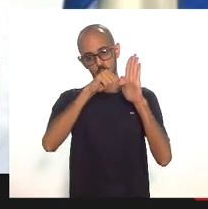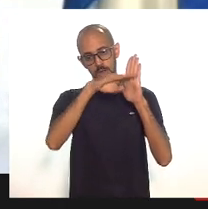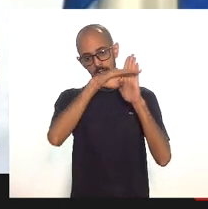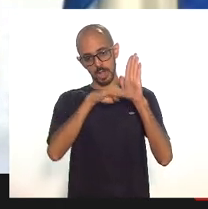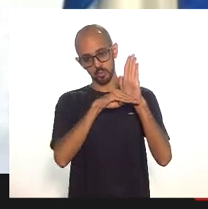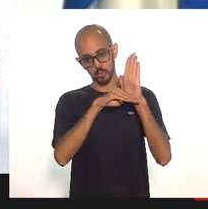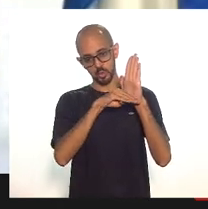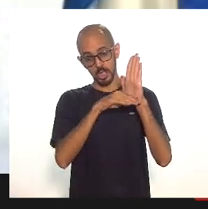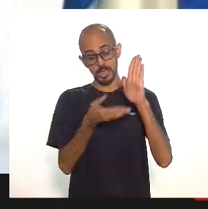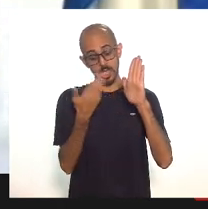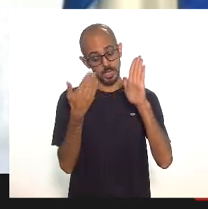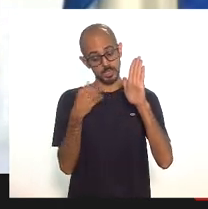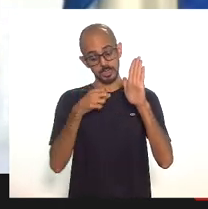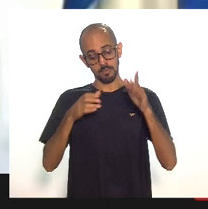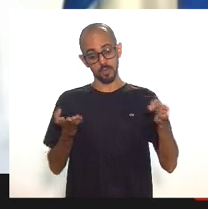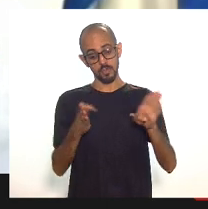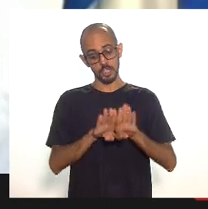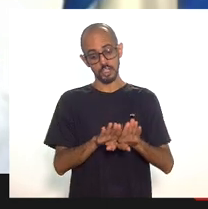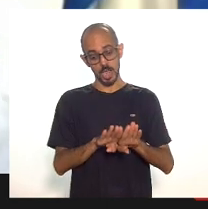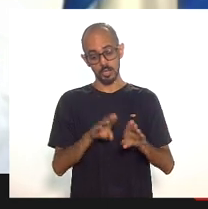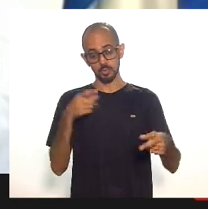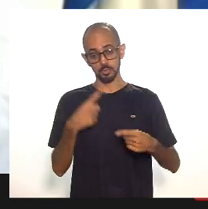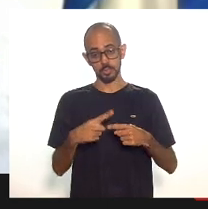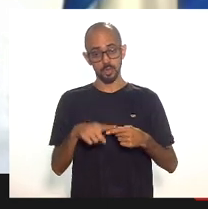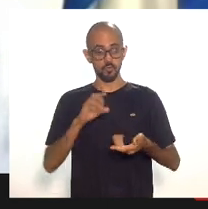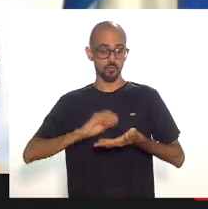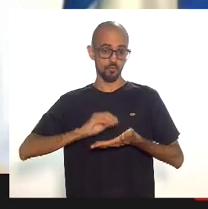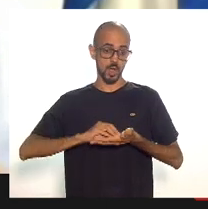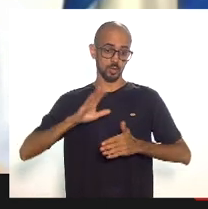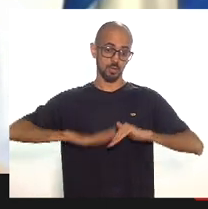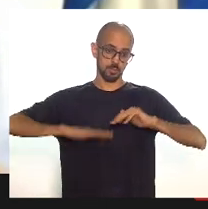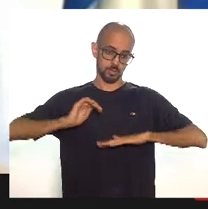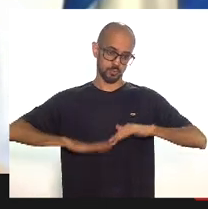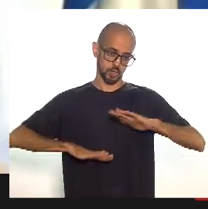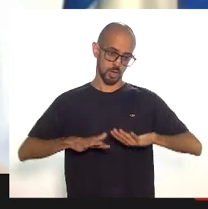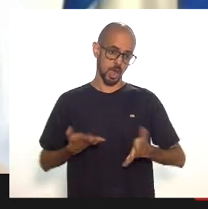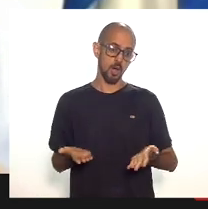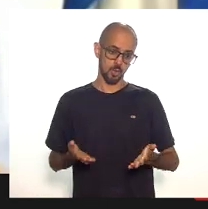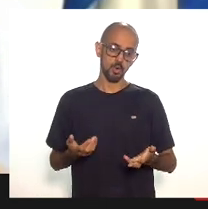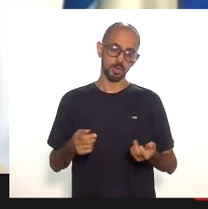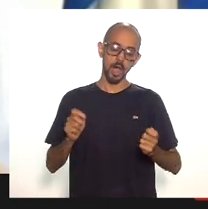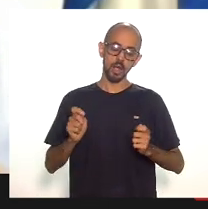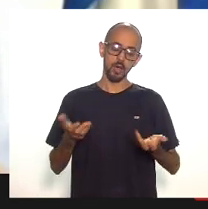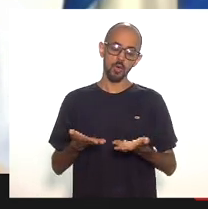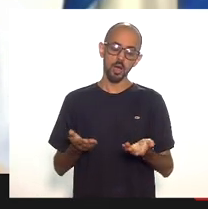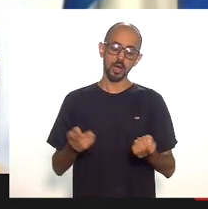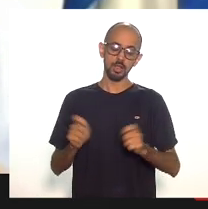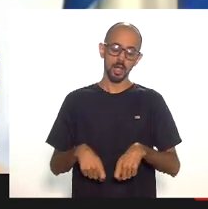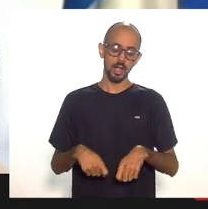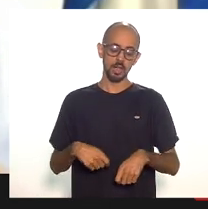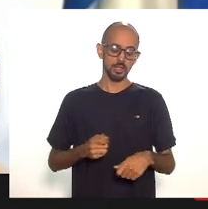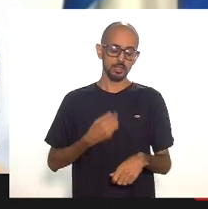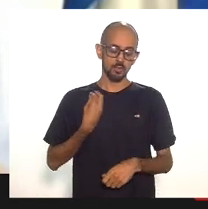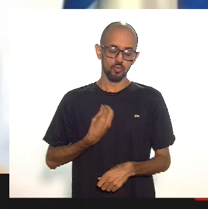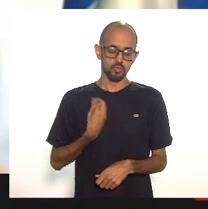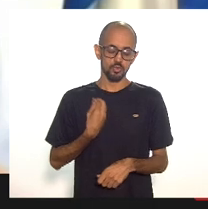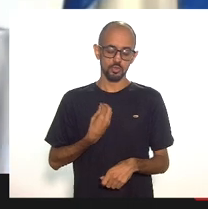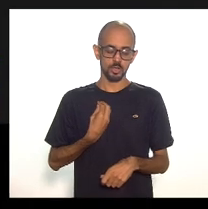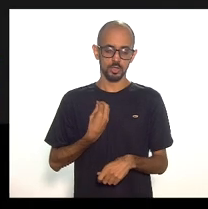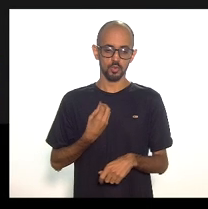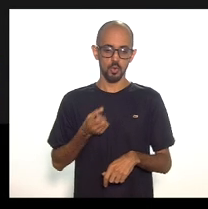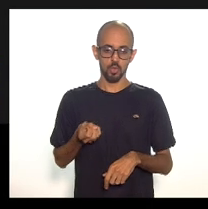estava fechada. Ela estava fechada por falta de profissionais. Agora ela está podendo ser reaberta para a contratação de novos